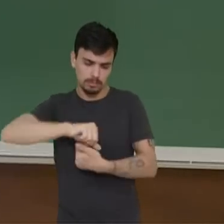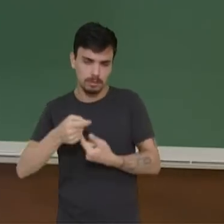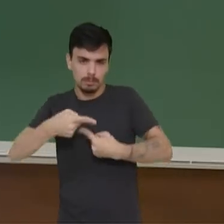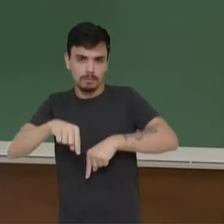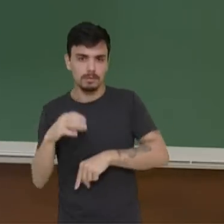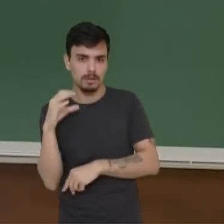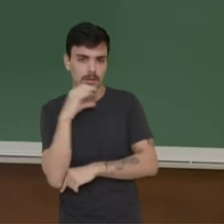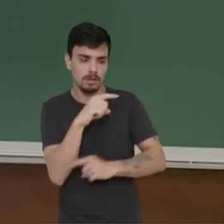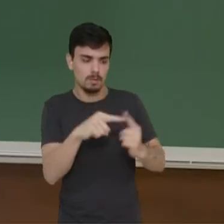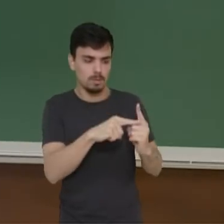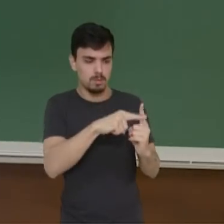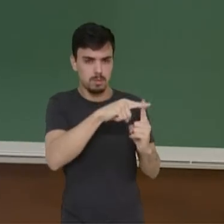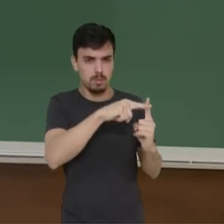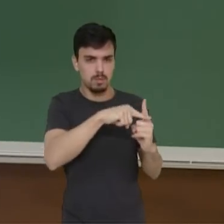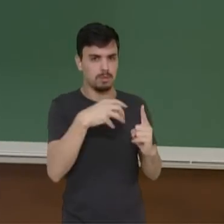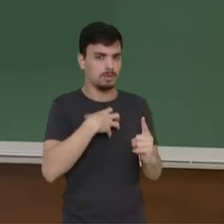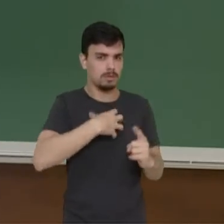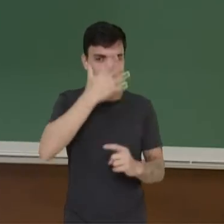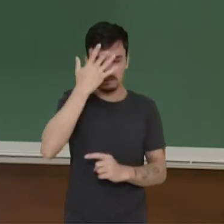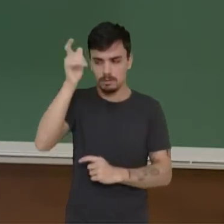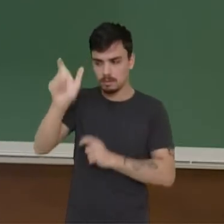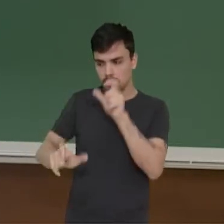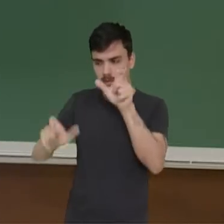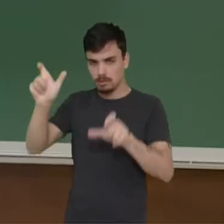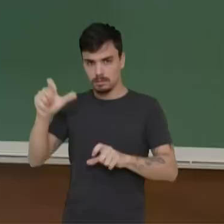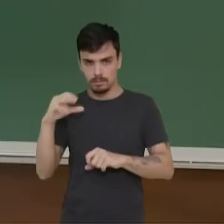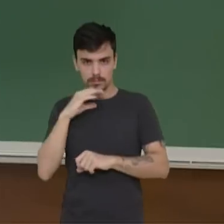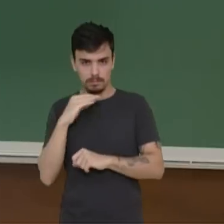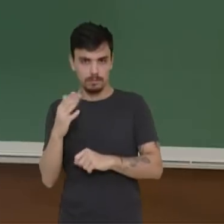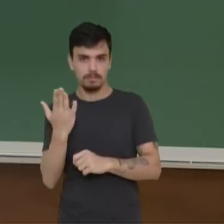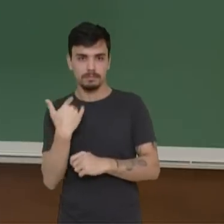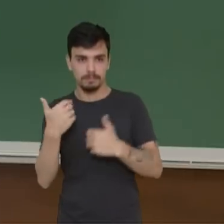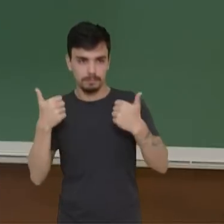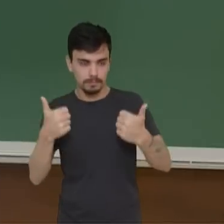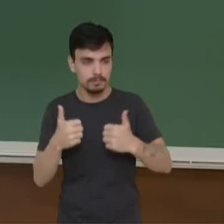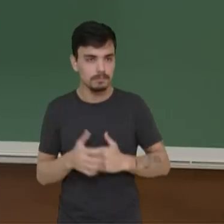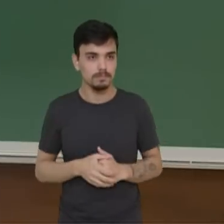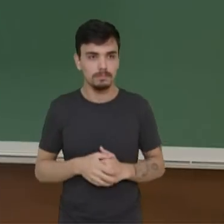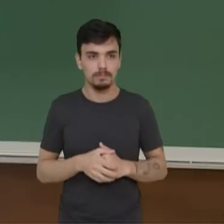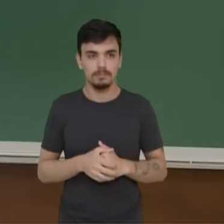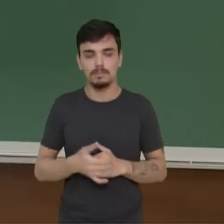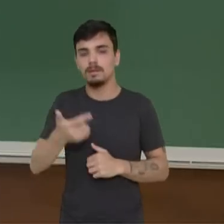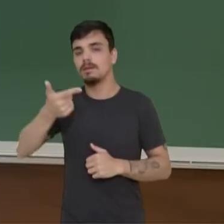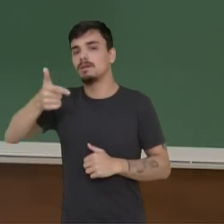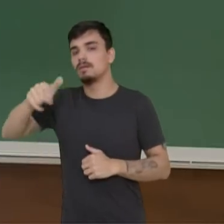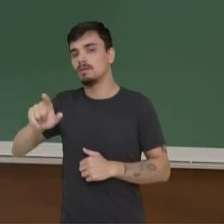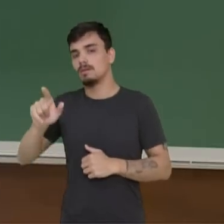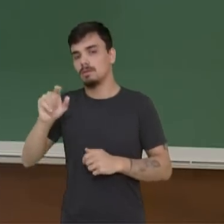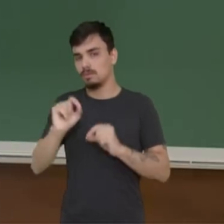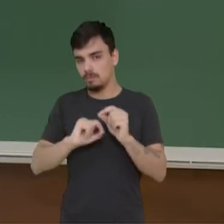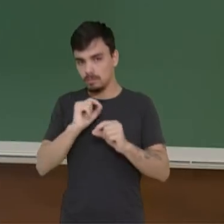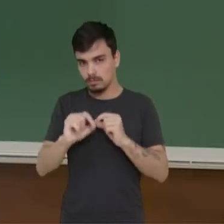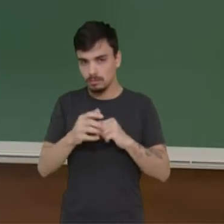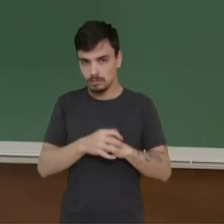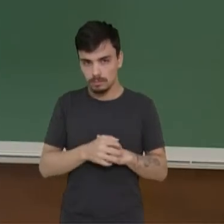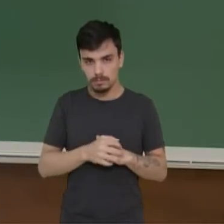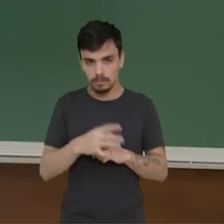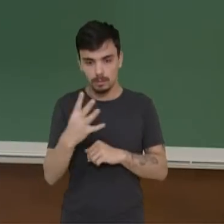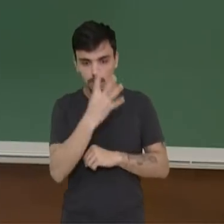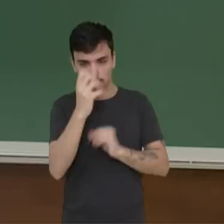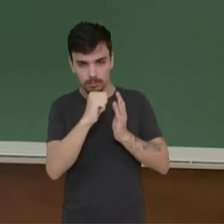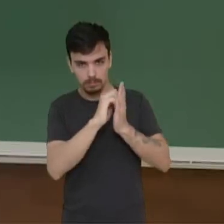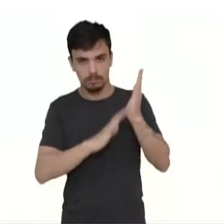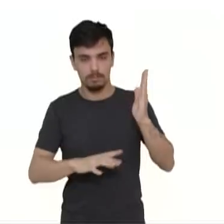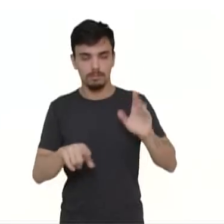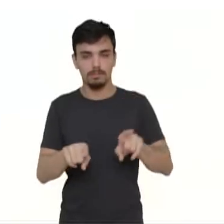esse calor excessivo que as pessoas sentem nas épocas de calor. Muito bem, e agora vamos para o nosso quarto exercício da aula de hoje.